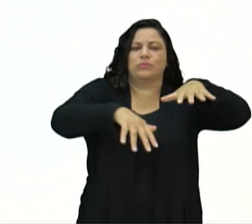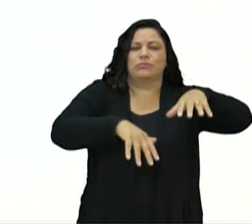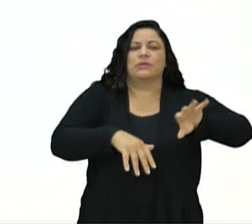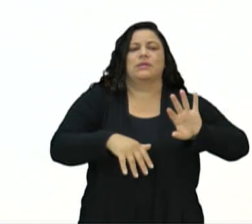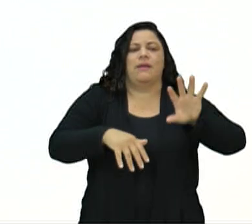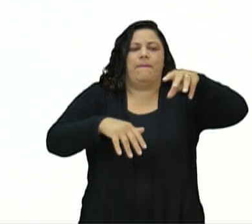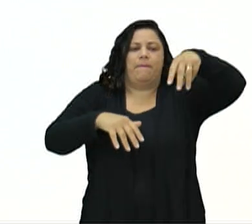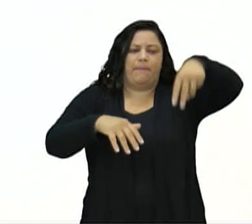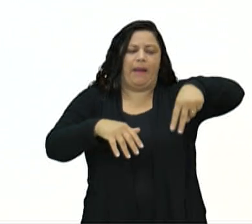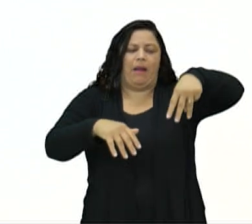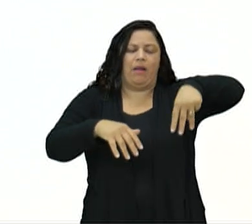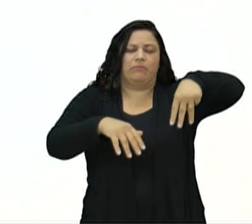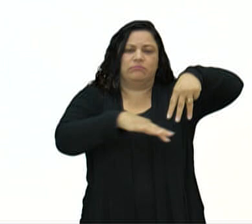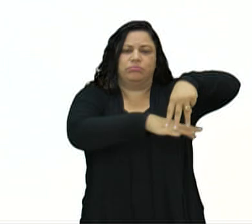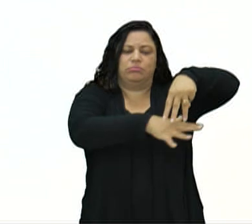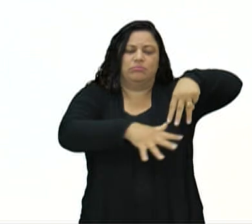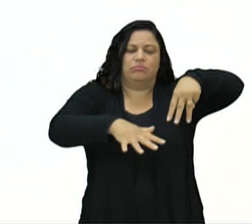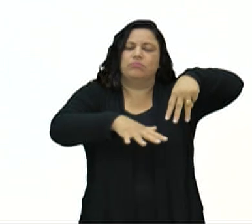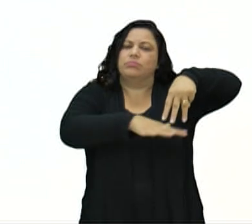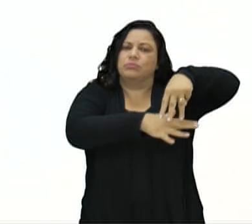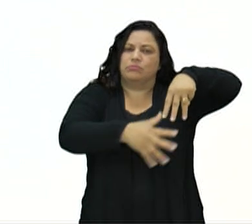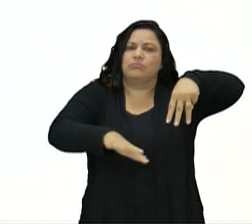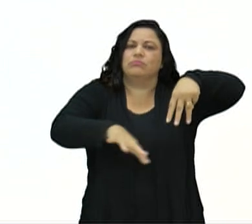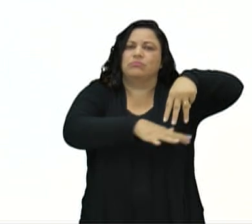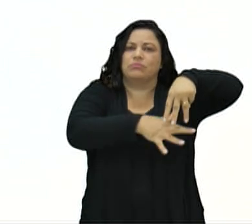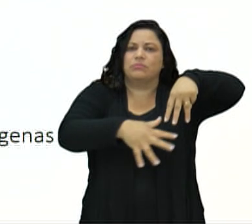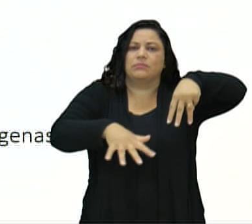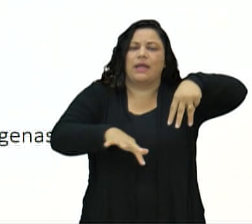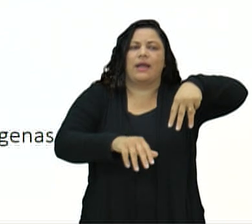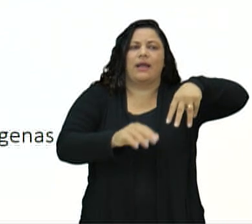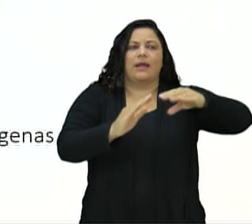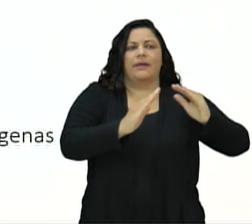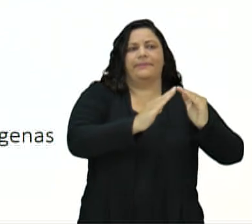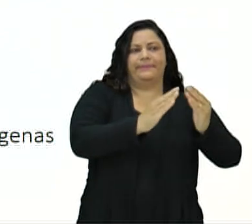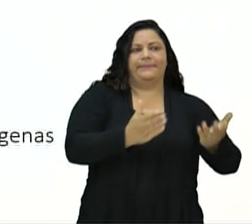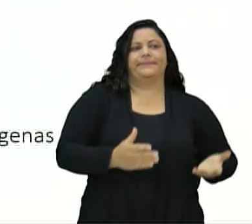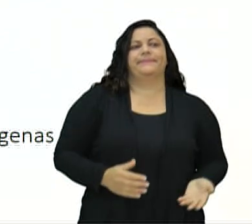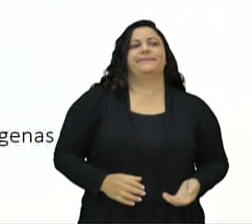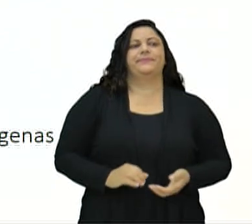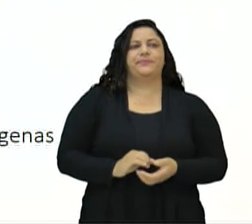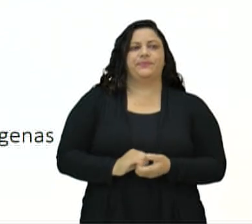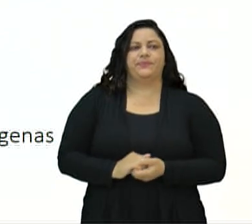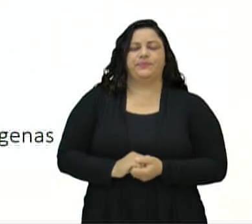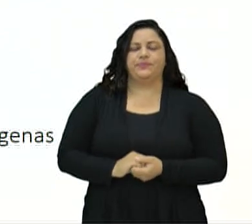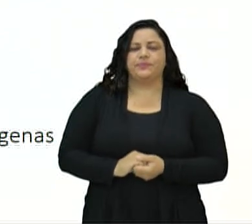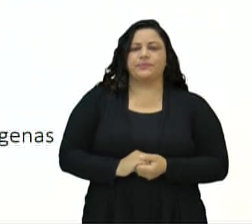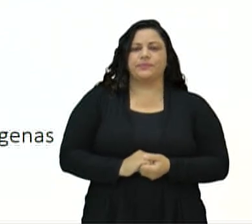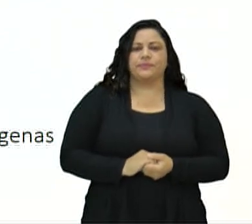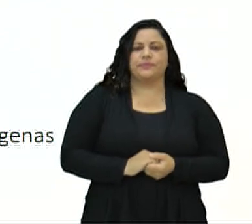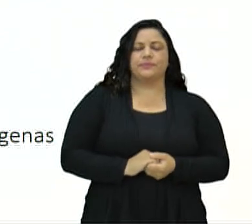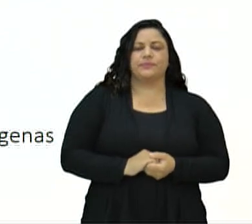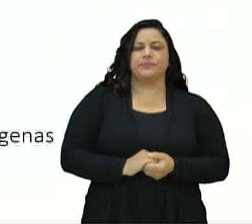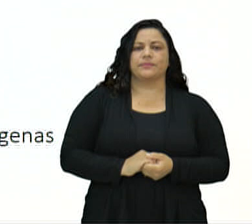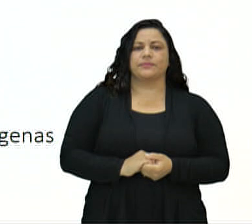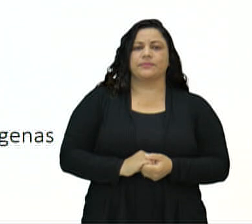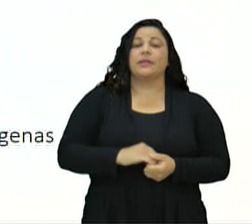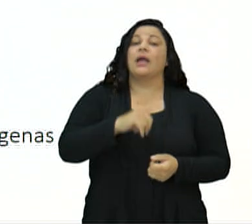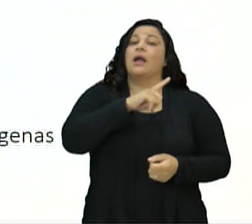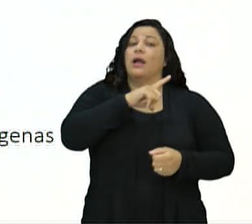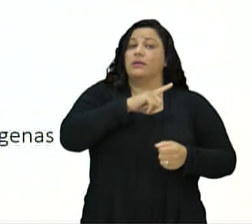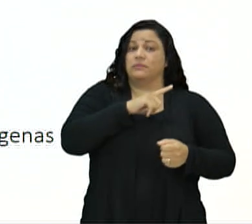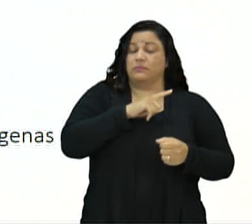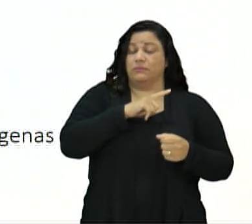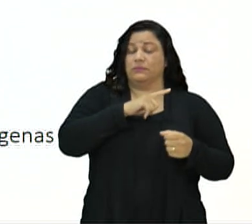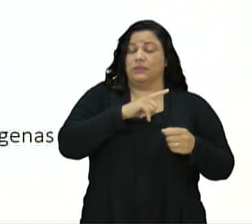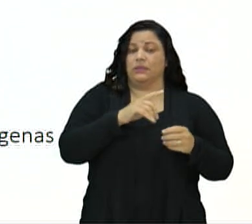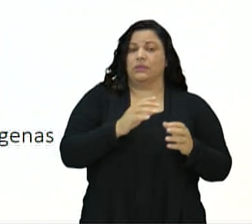existe no mundo inteiro. Vocês podem, inclusive, pesquisar. É um tema bem interessante. Temos a aldeia indígena. Essa